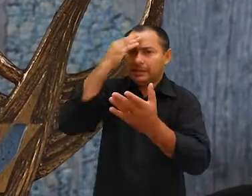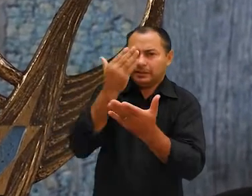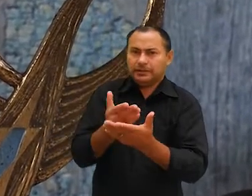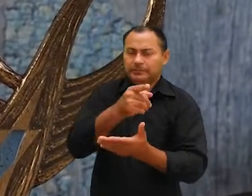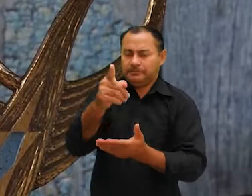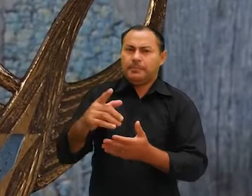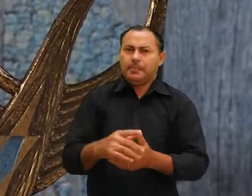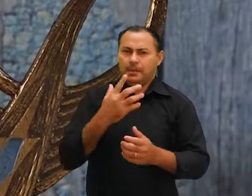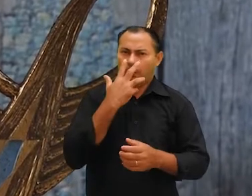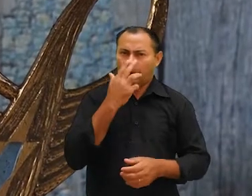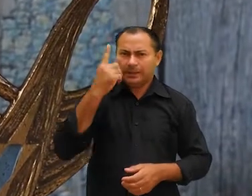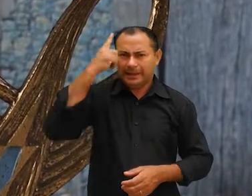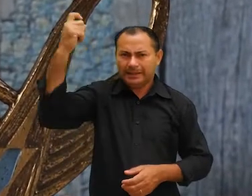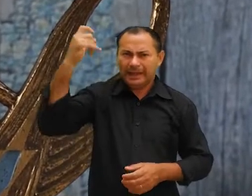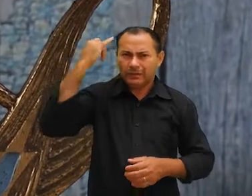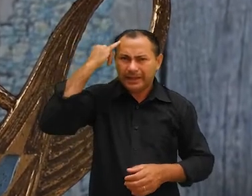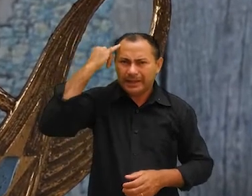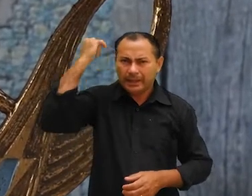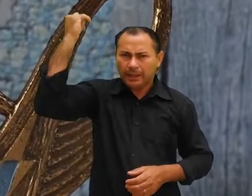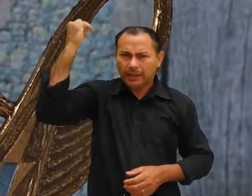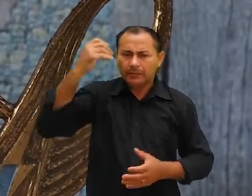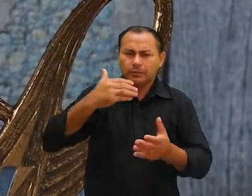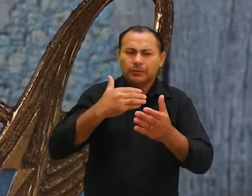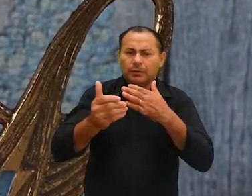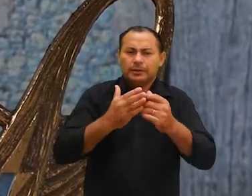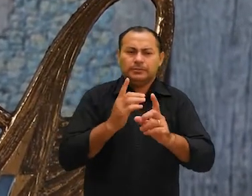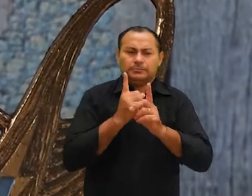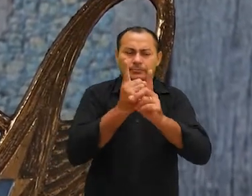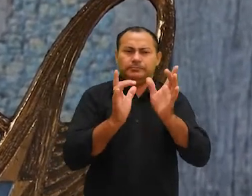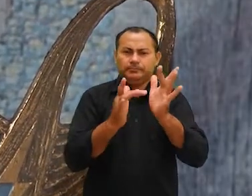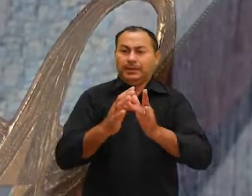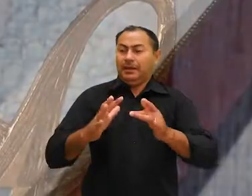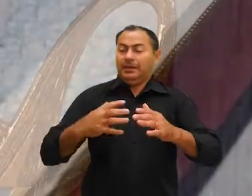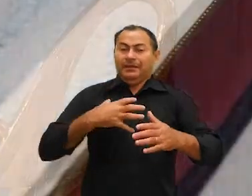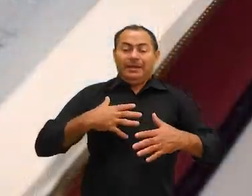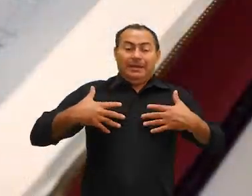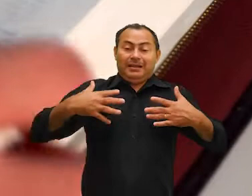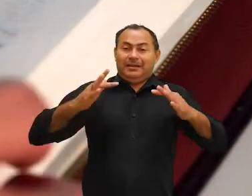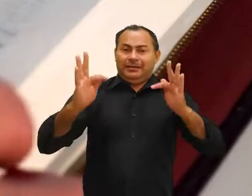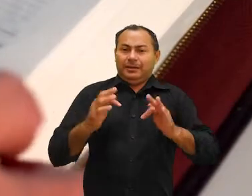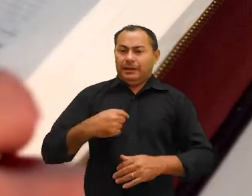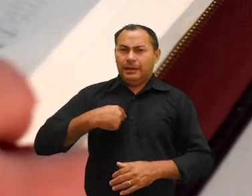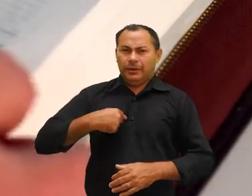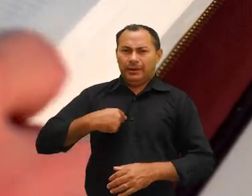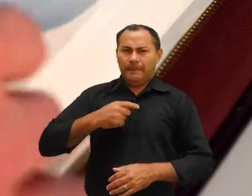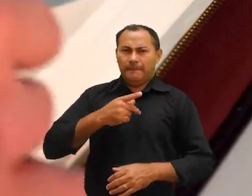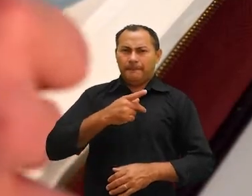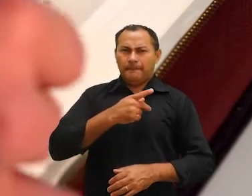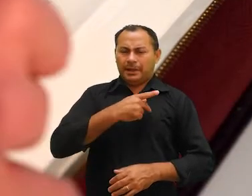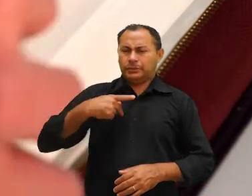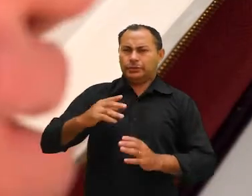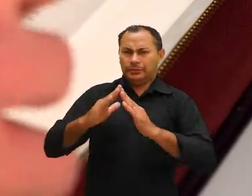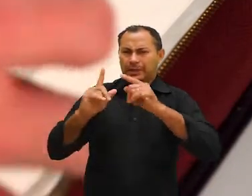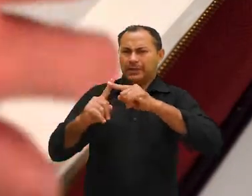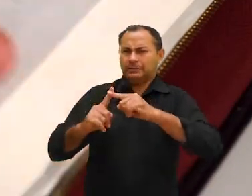de destaque acho que essa ideia deixa qualquer discípulo de Jesus muito empolgado quando eu era pastor de uma igreja uma